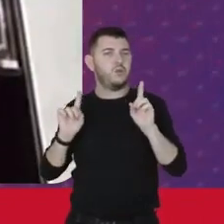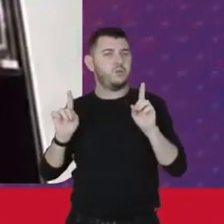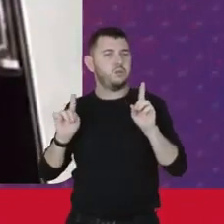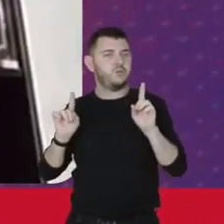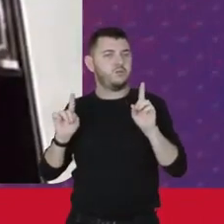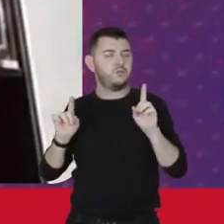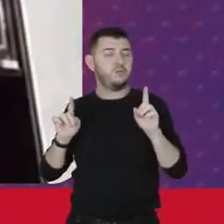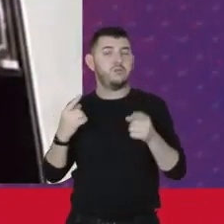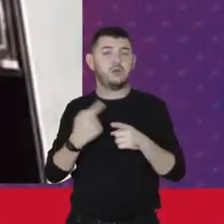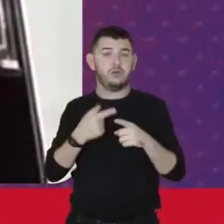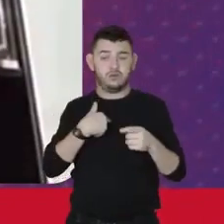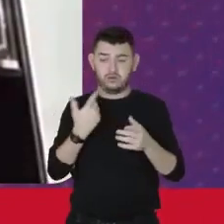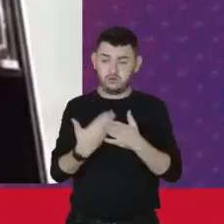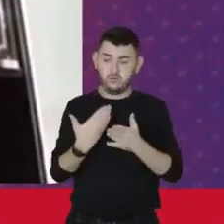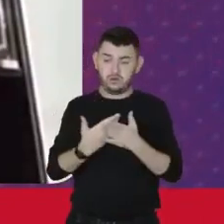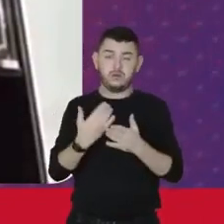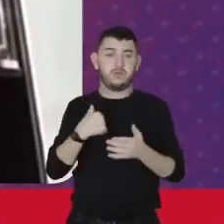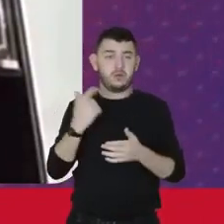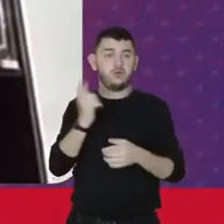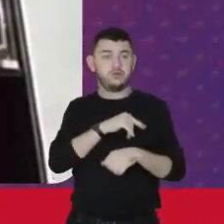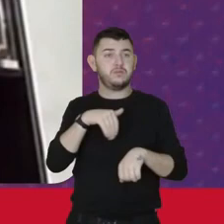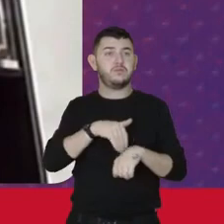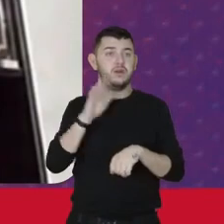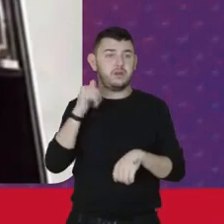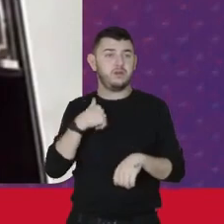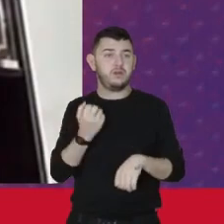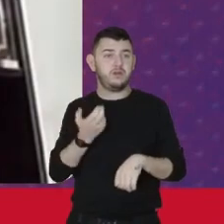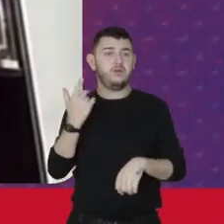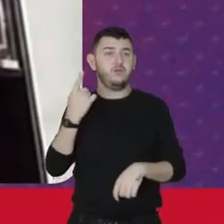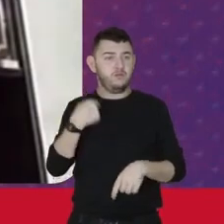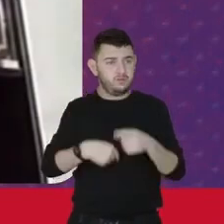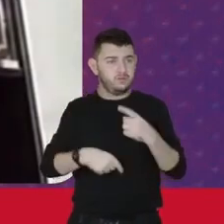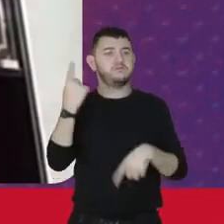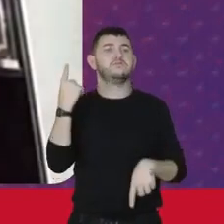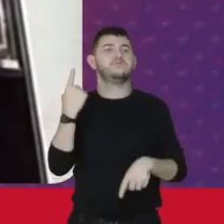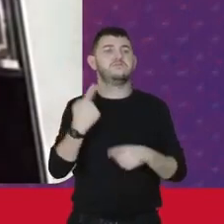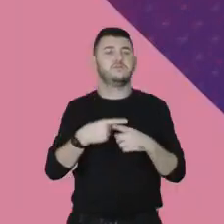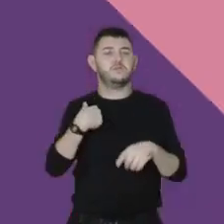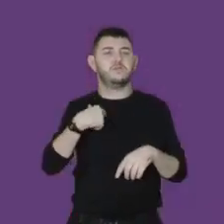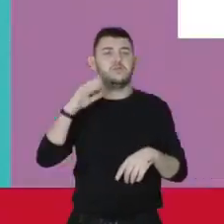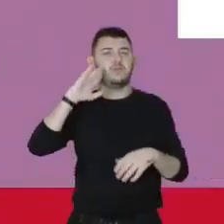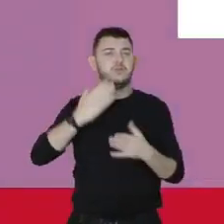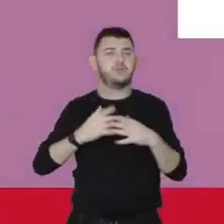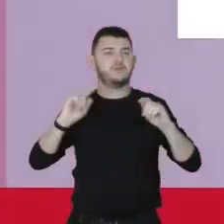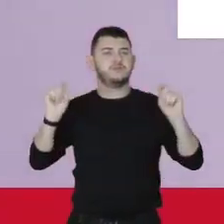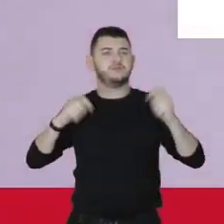eu estudei para mais, eu quero ir além, que eu acredito que tenho capacidade para isso.